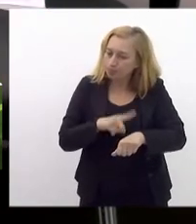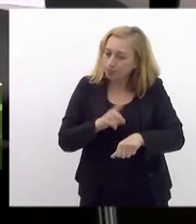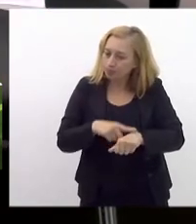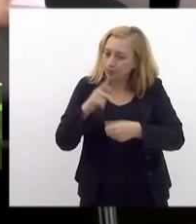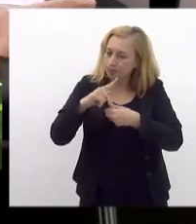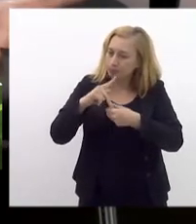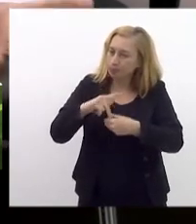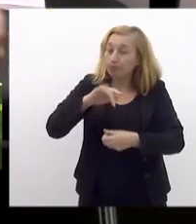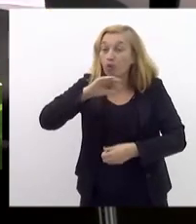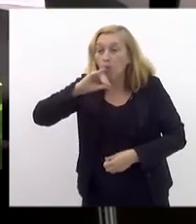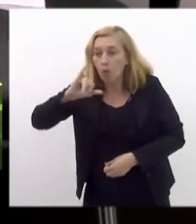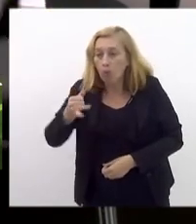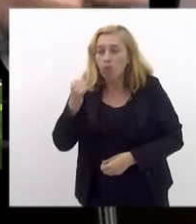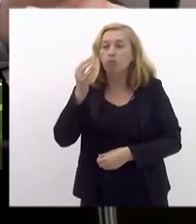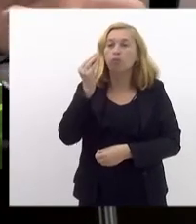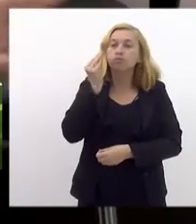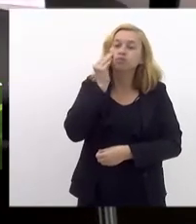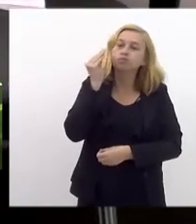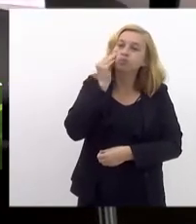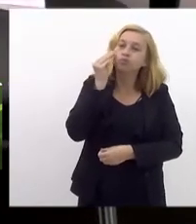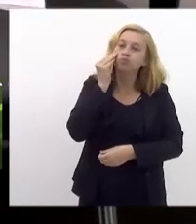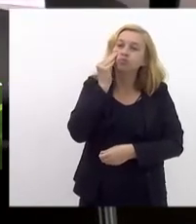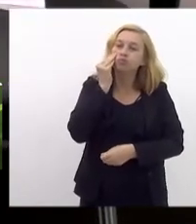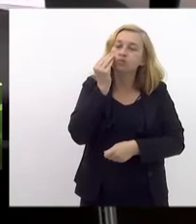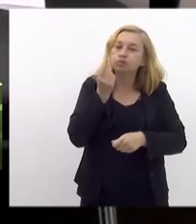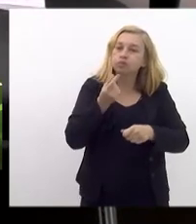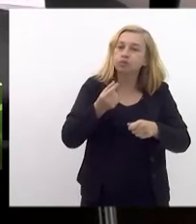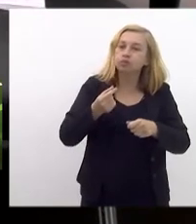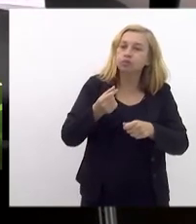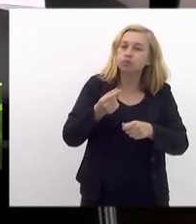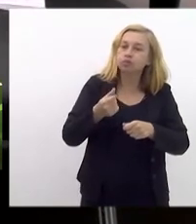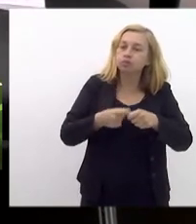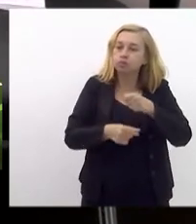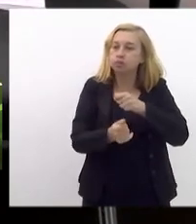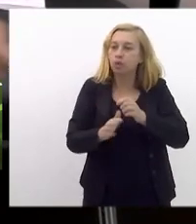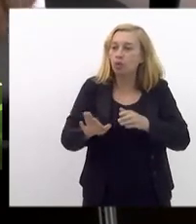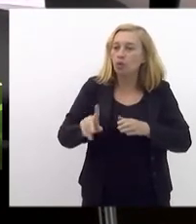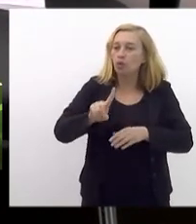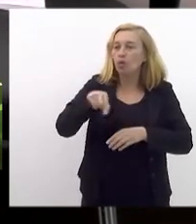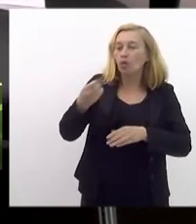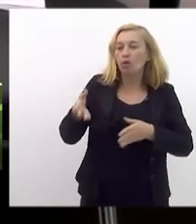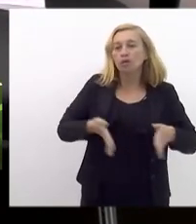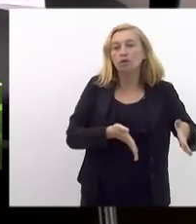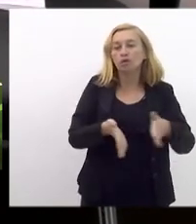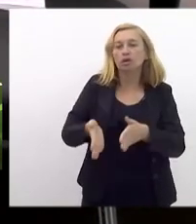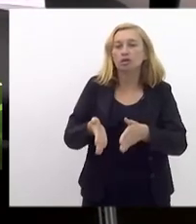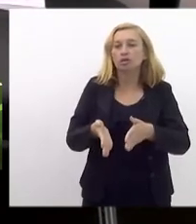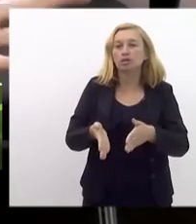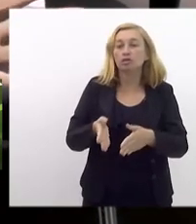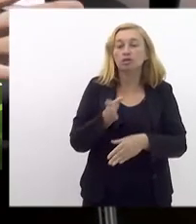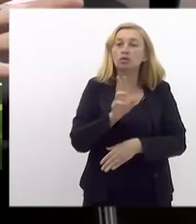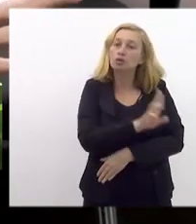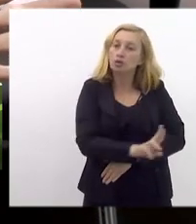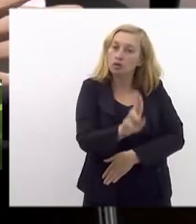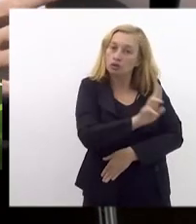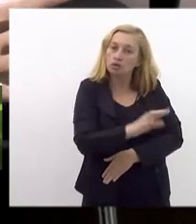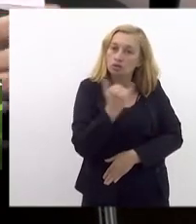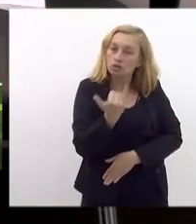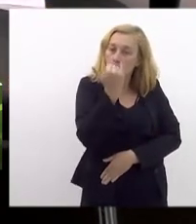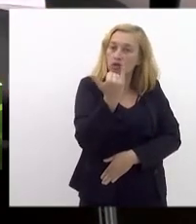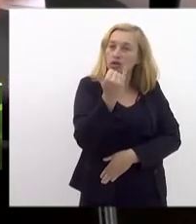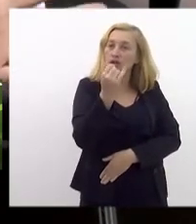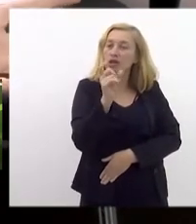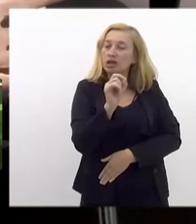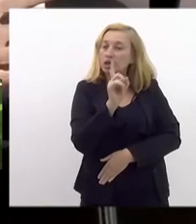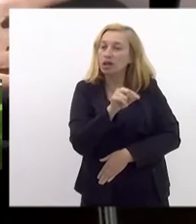uma oportunidade para financiar um outro caminho de desenvolvimento para o Rio de Janeiro, usando alguns insumos importantes que nós não usamos ainda,